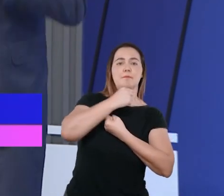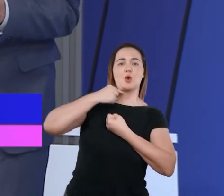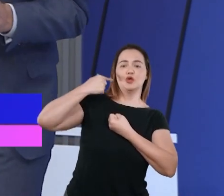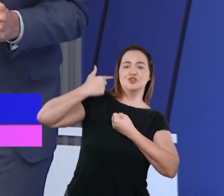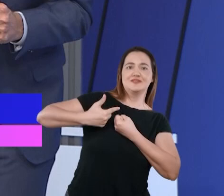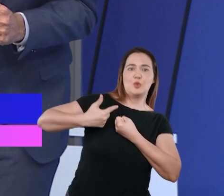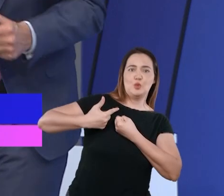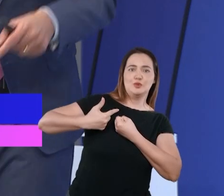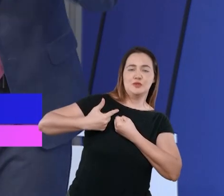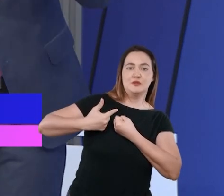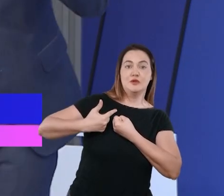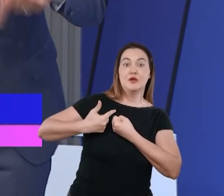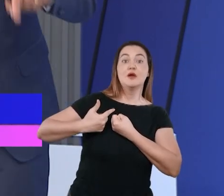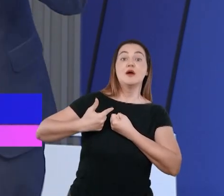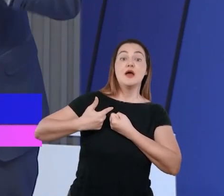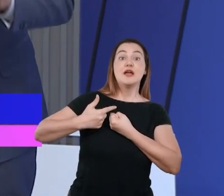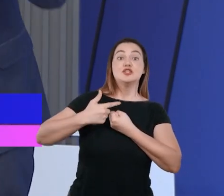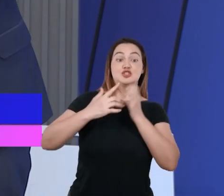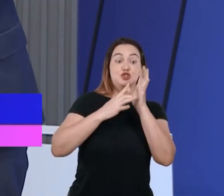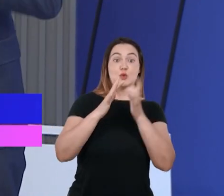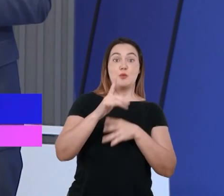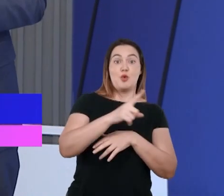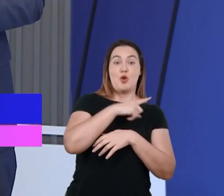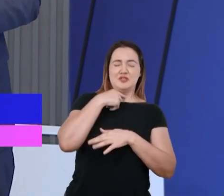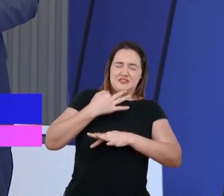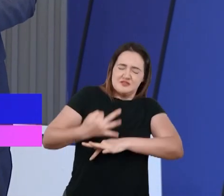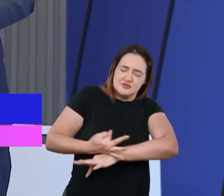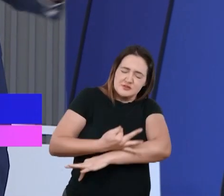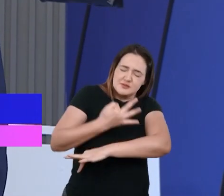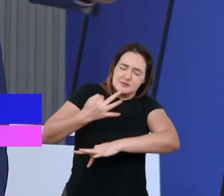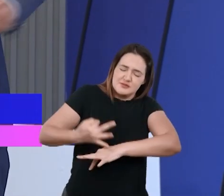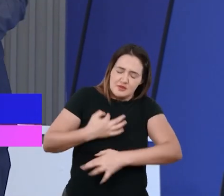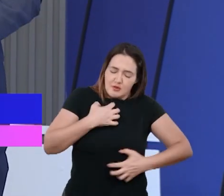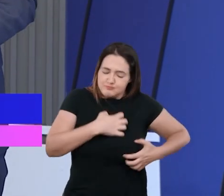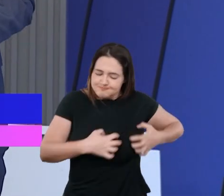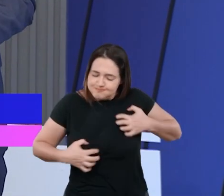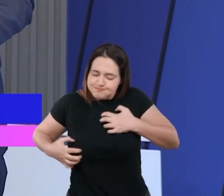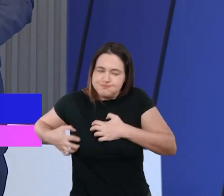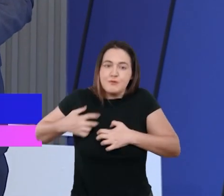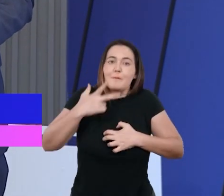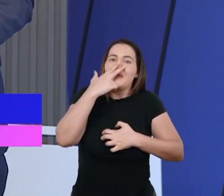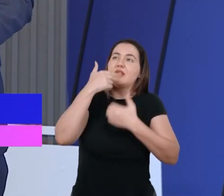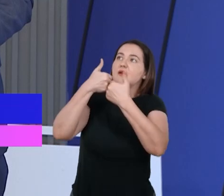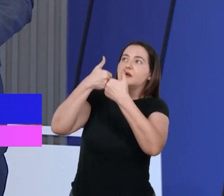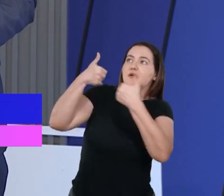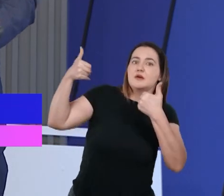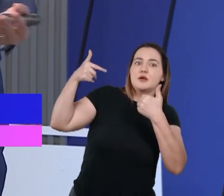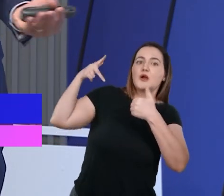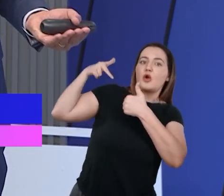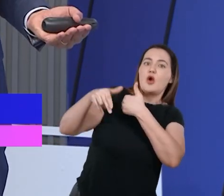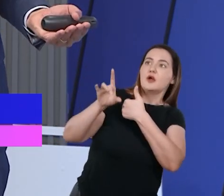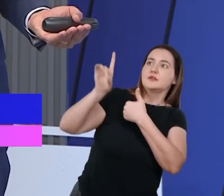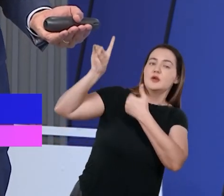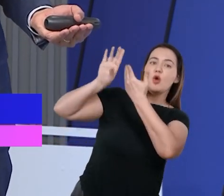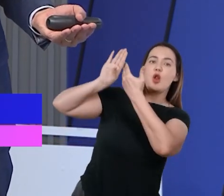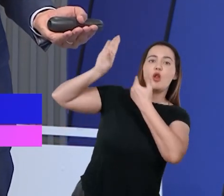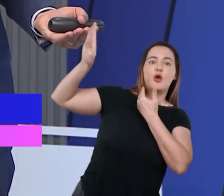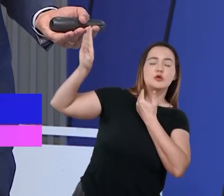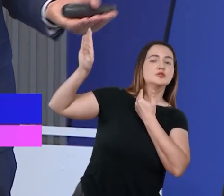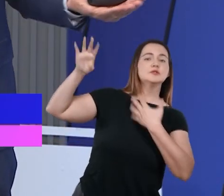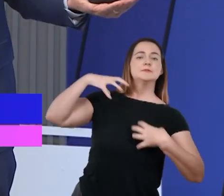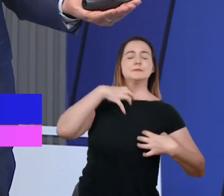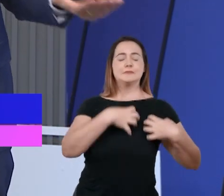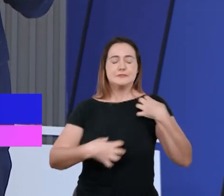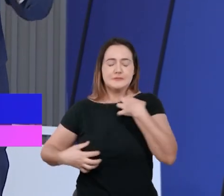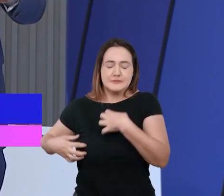a segunda morte, para que eu e você não tivéssemos que passar por essa segunda morte. Para que eu e você